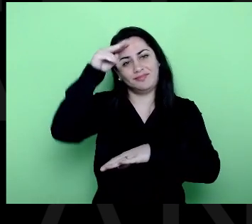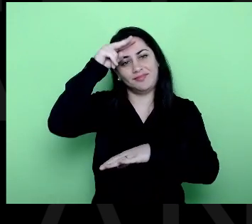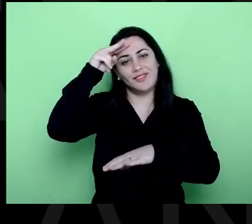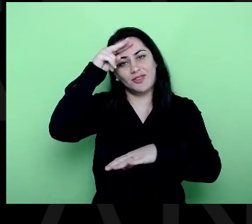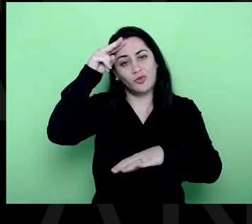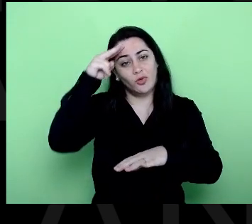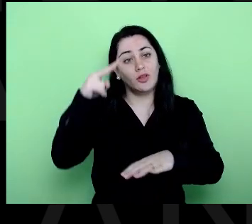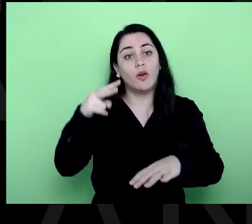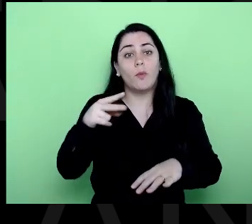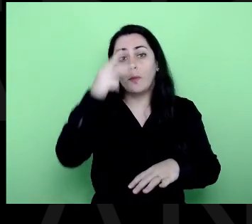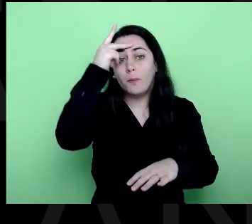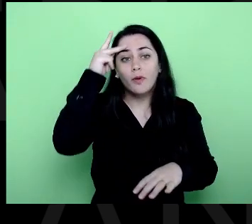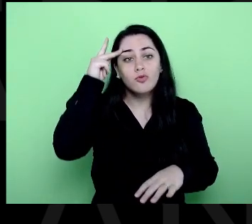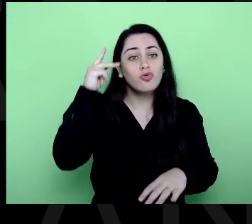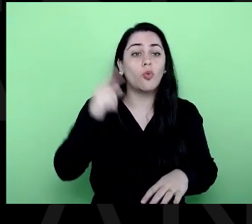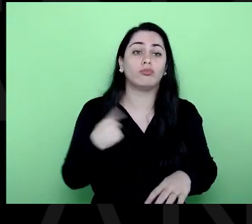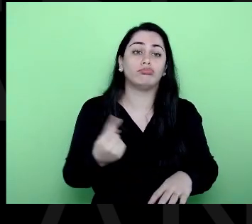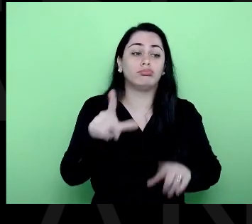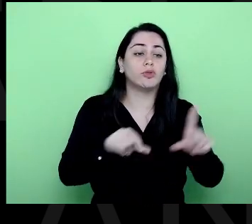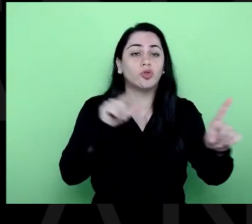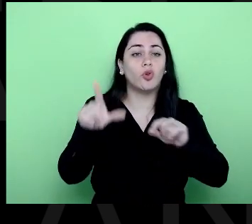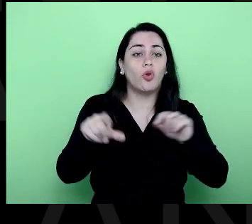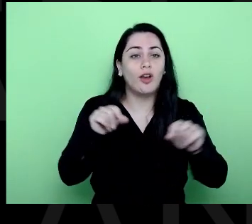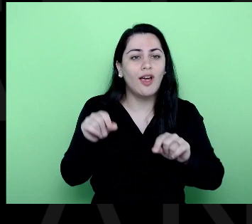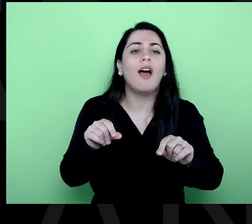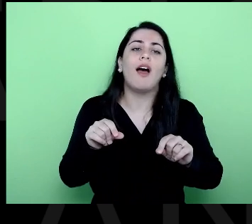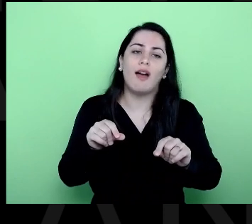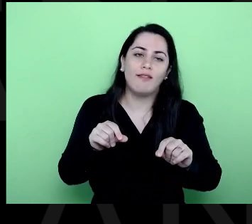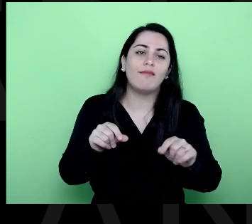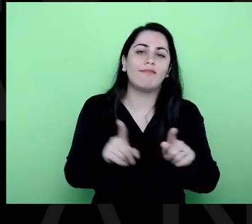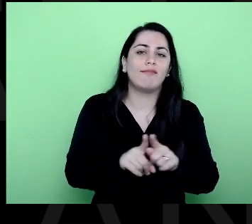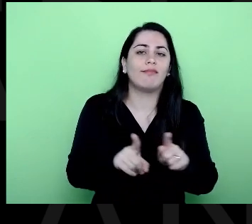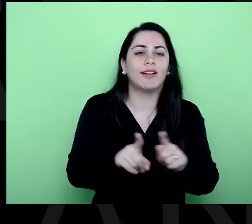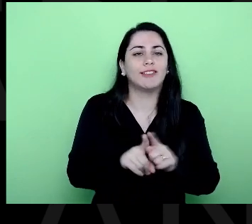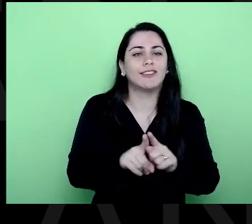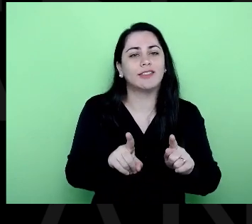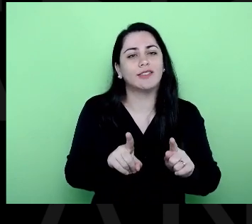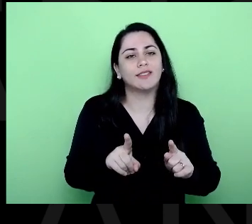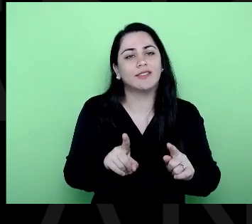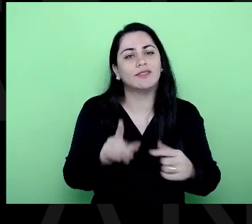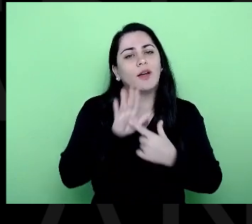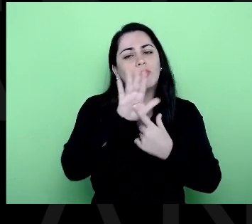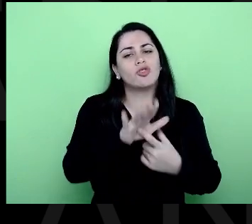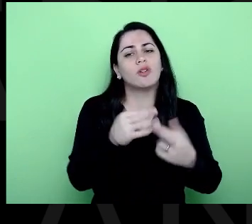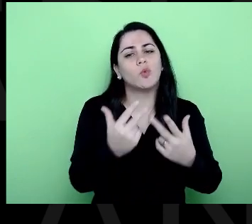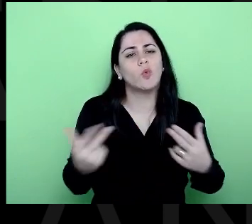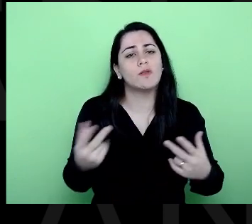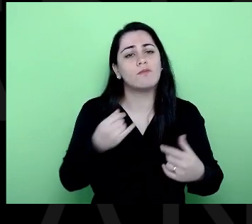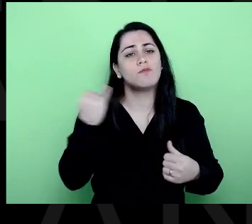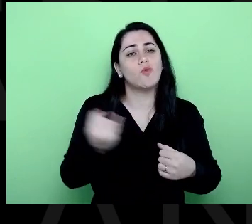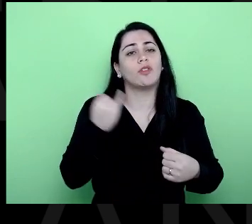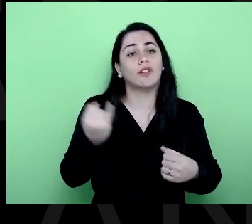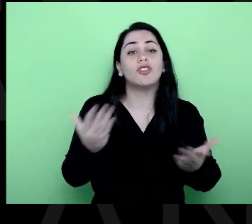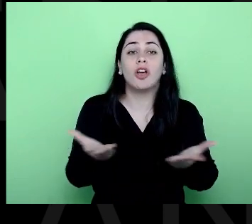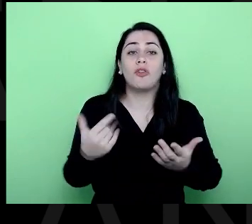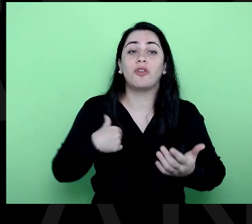gente escolhe aí, né? Eles vão penetrando e jogando luz em coisas escuras, né? Fiquei super